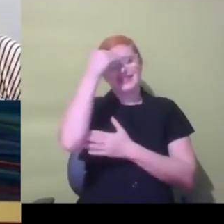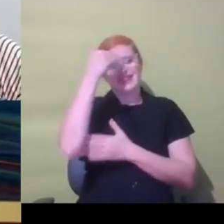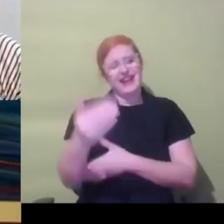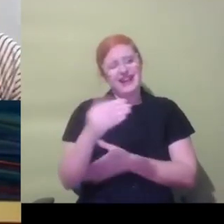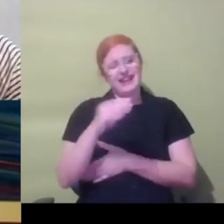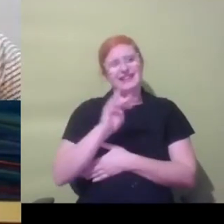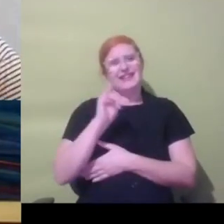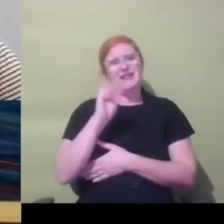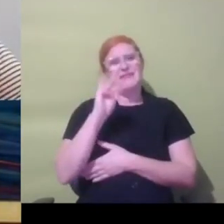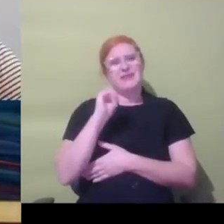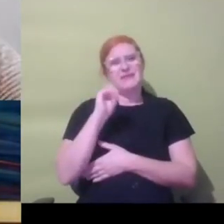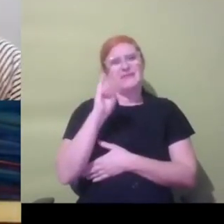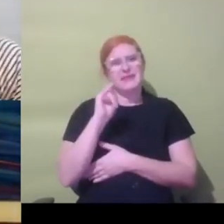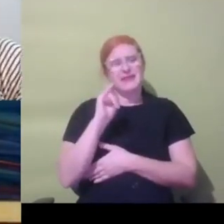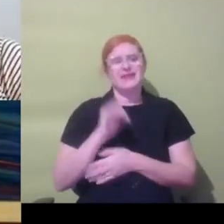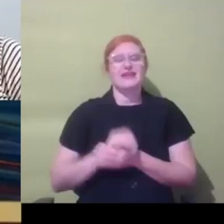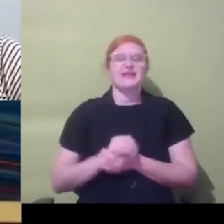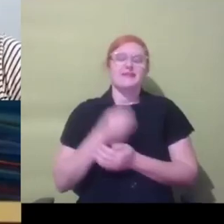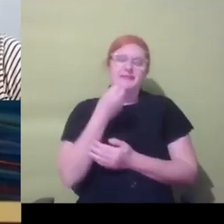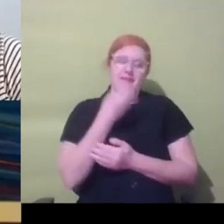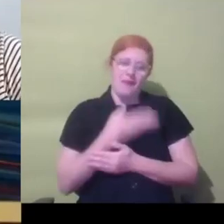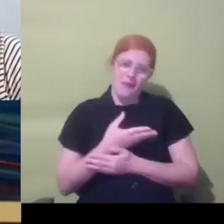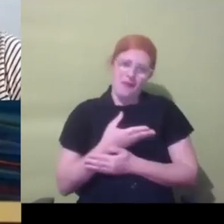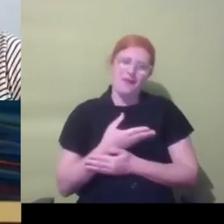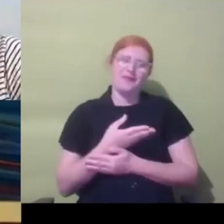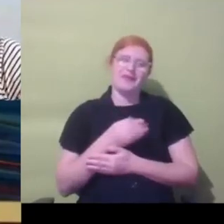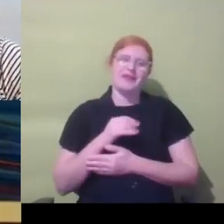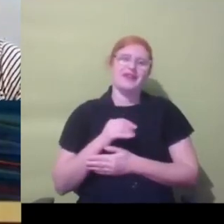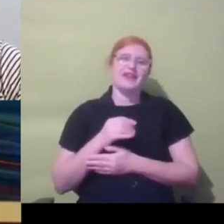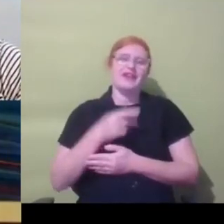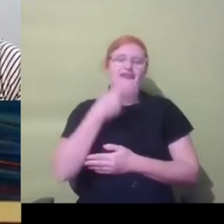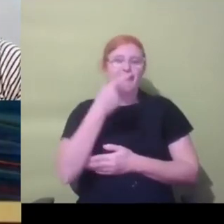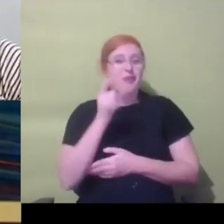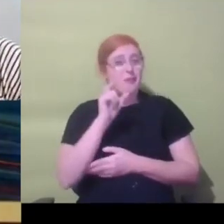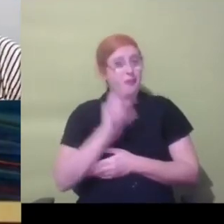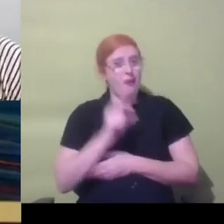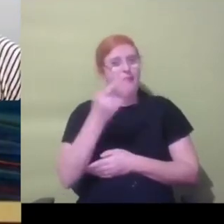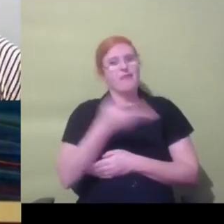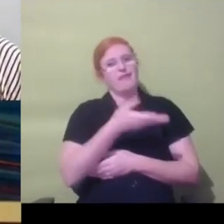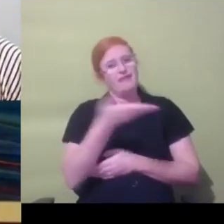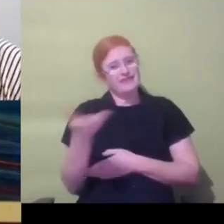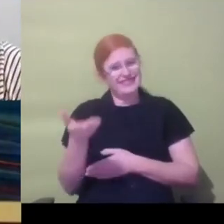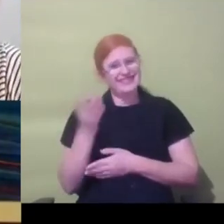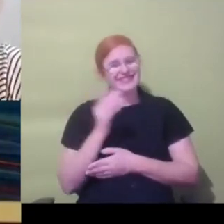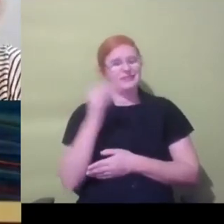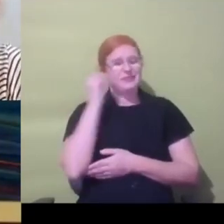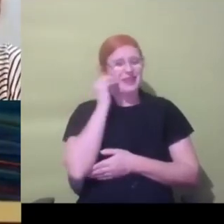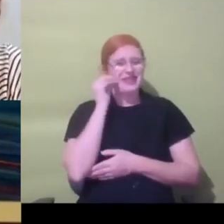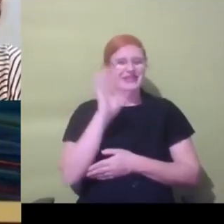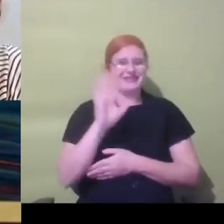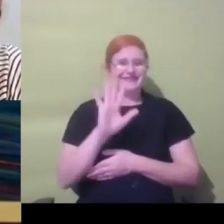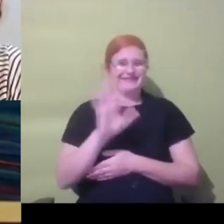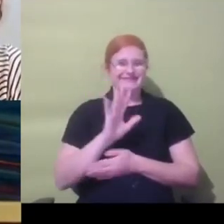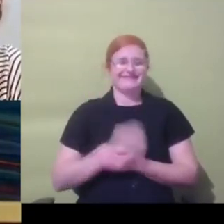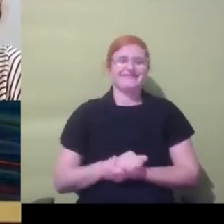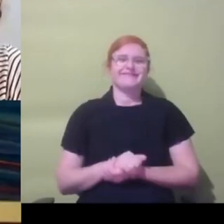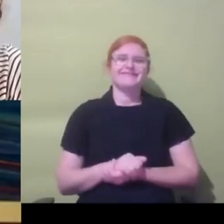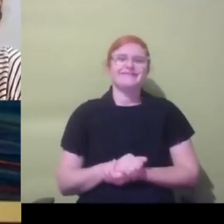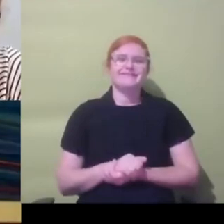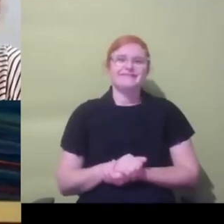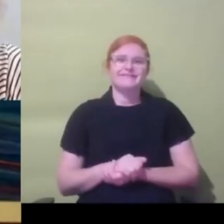Obrigada, Bibi. Bom, gente, a Bibi contou um pouco aí para vocês. Beijo, Bibi.